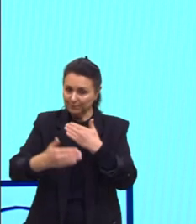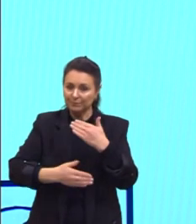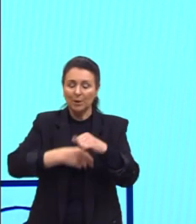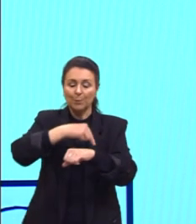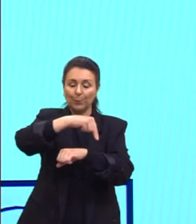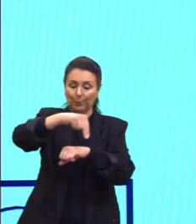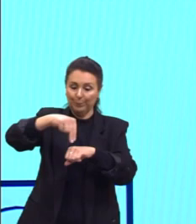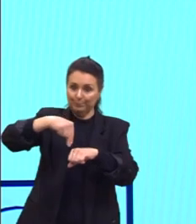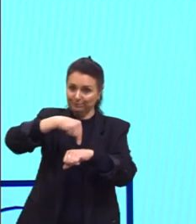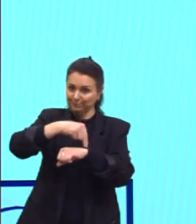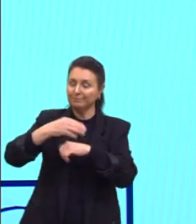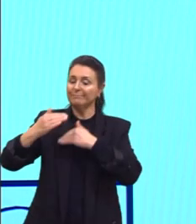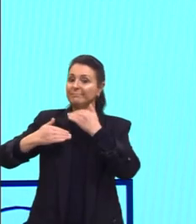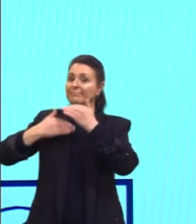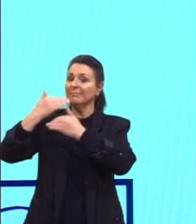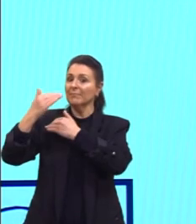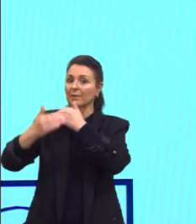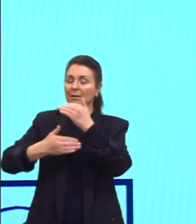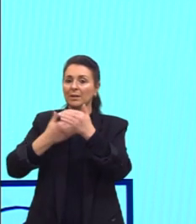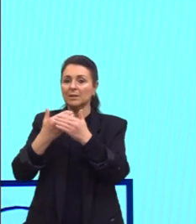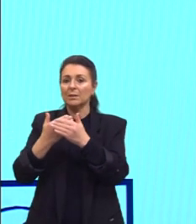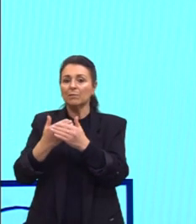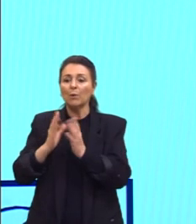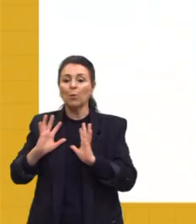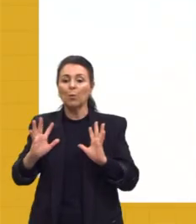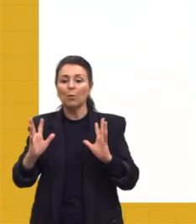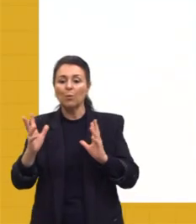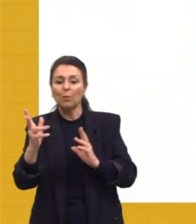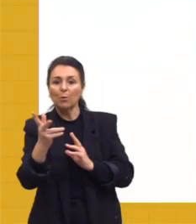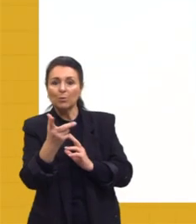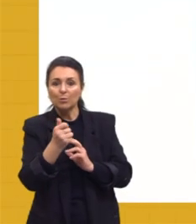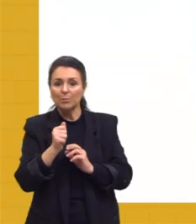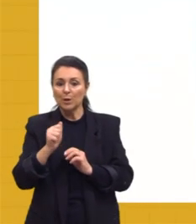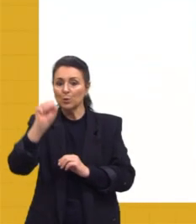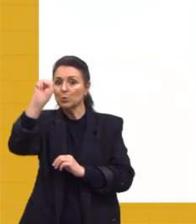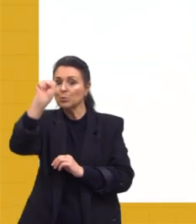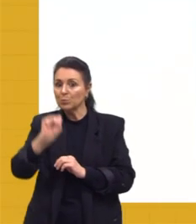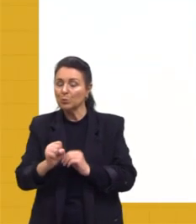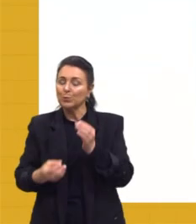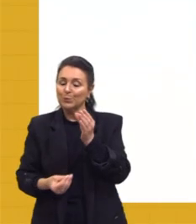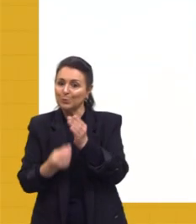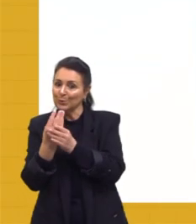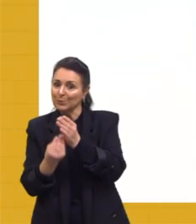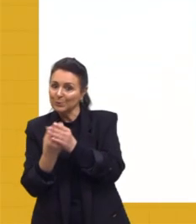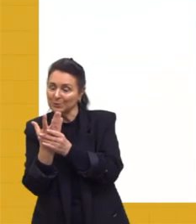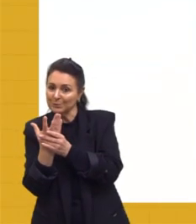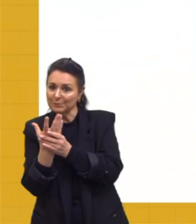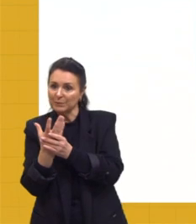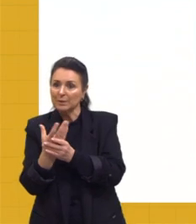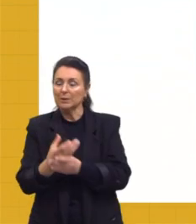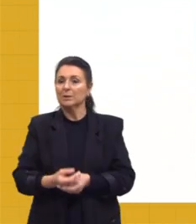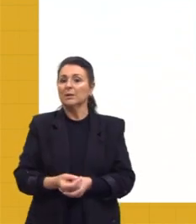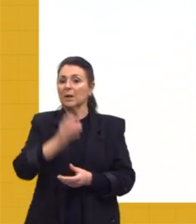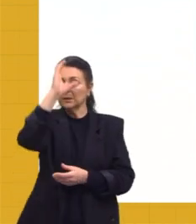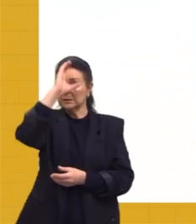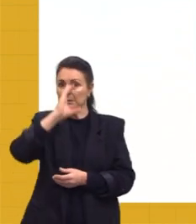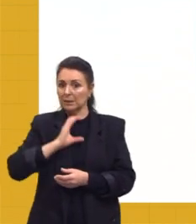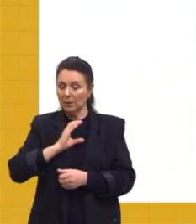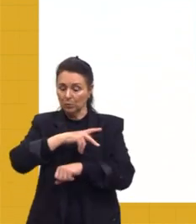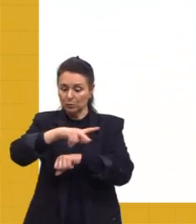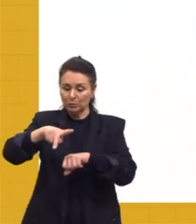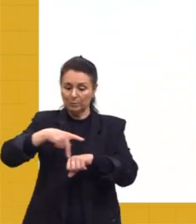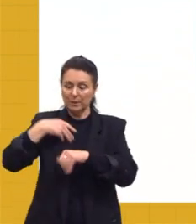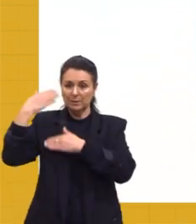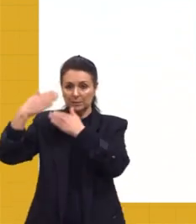aquelas Nações desenvolvidas que vão consumir aquilo que o sul tá colocando tá cidadão de país desenvolvido